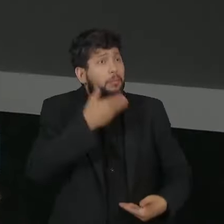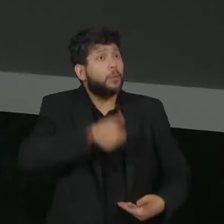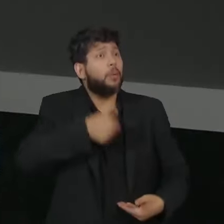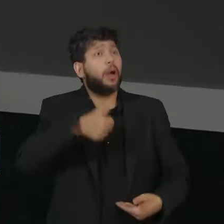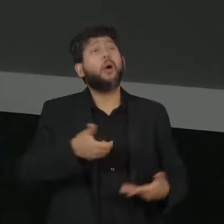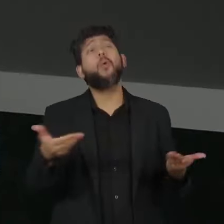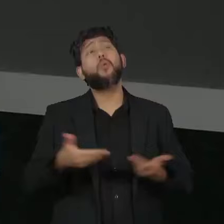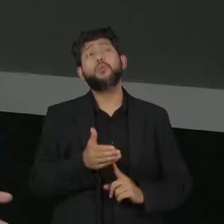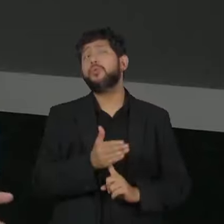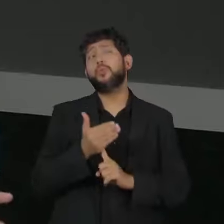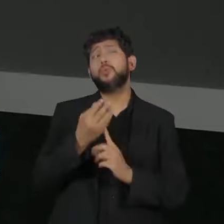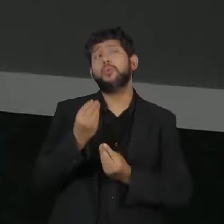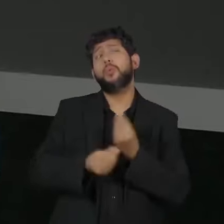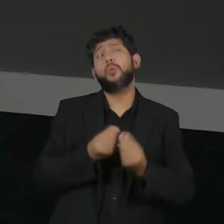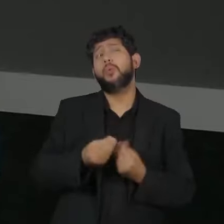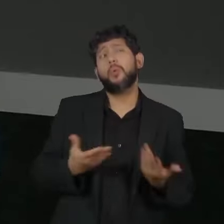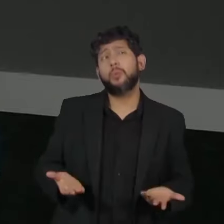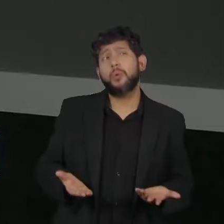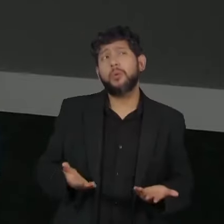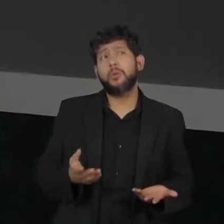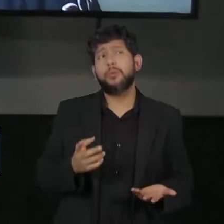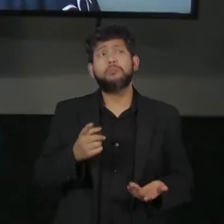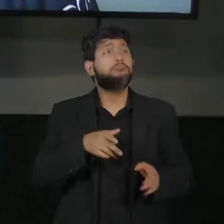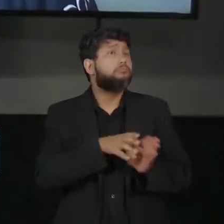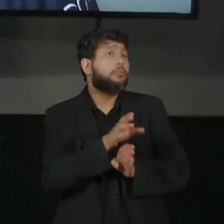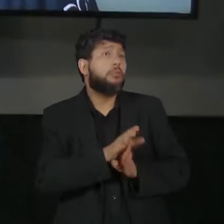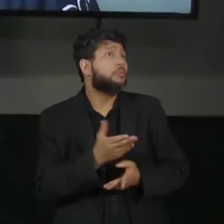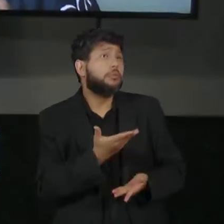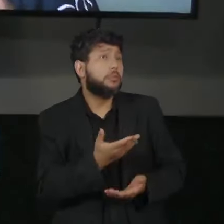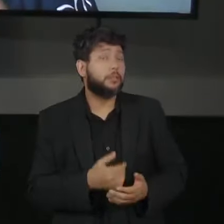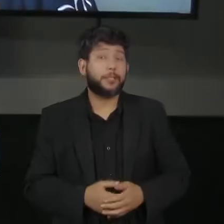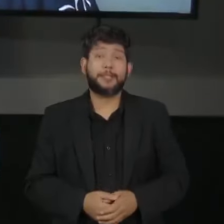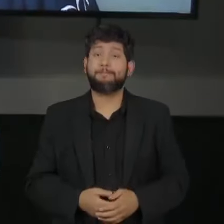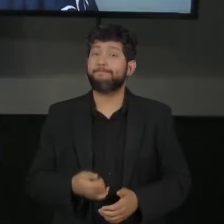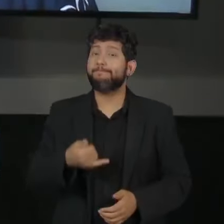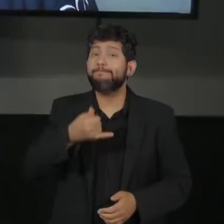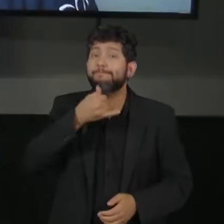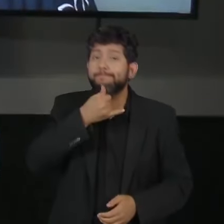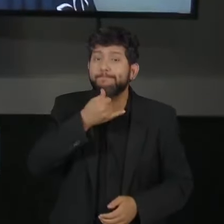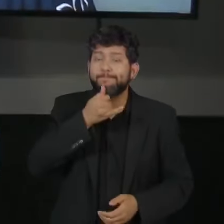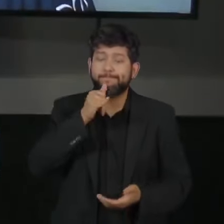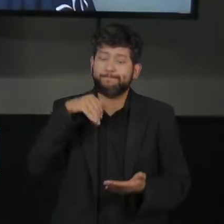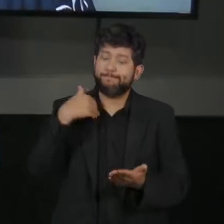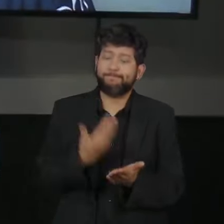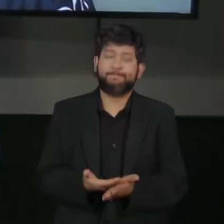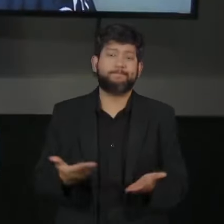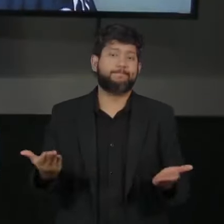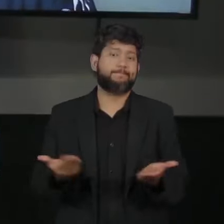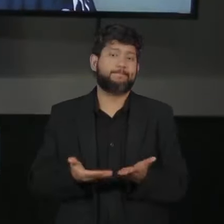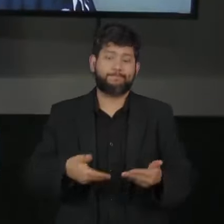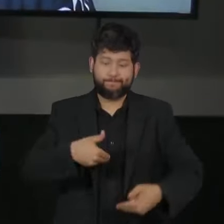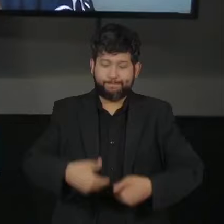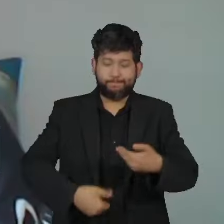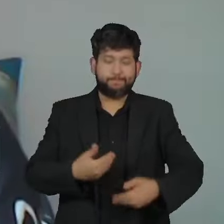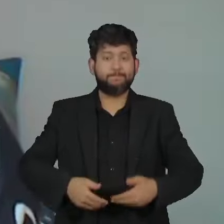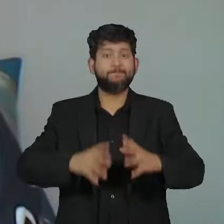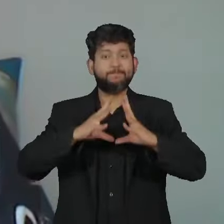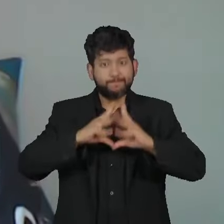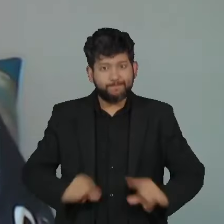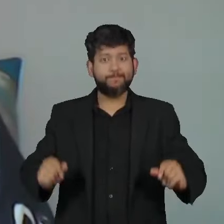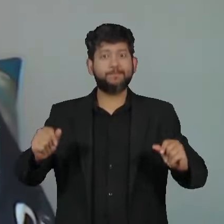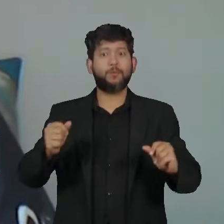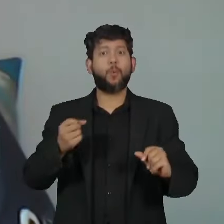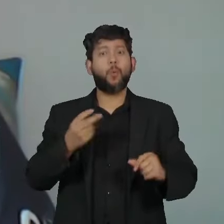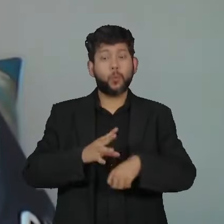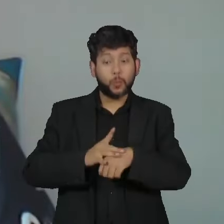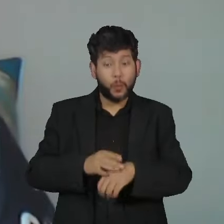mais avançado hoje recomendado? Infelizmente, até o momento, a gente não tem um tratamento que pare